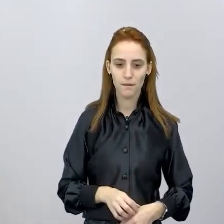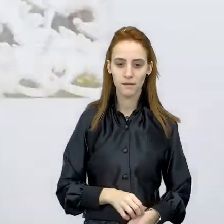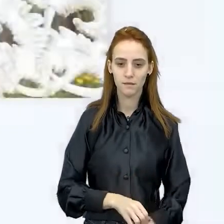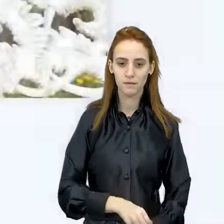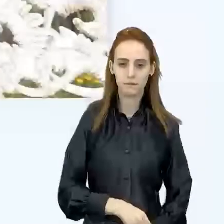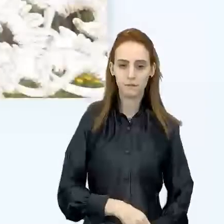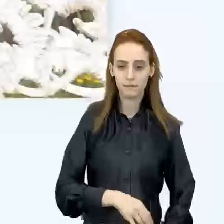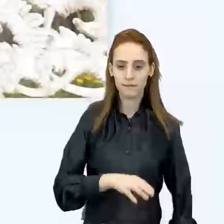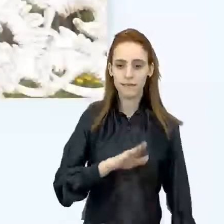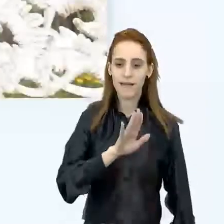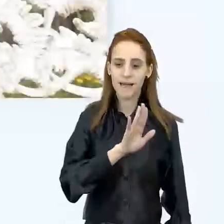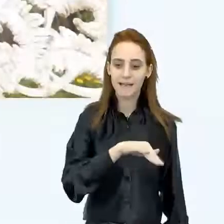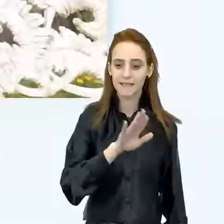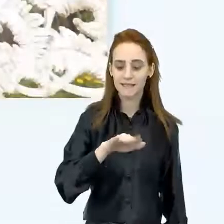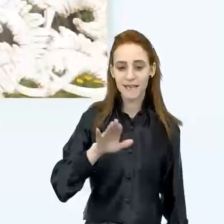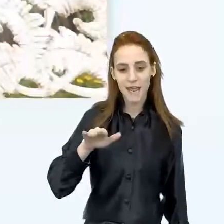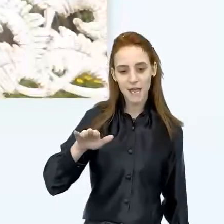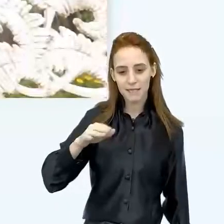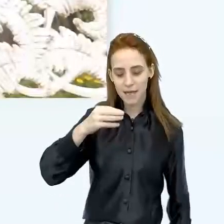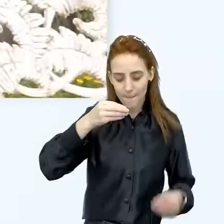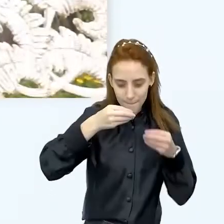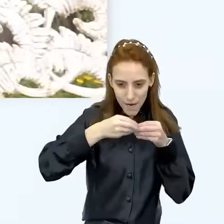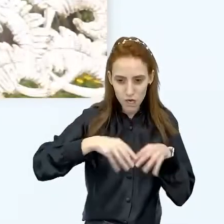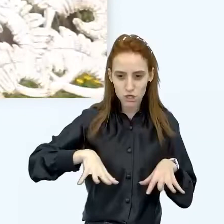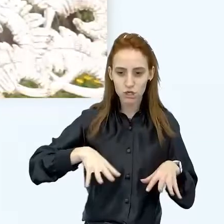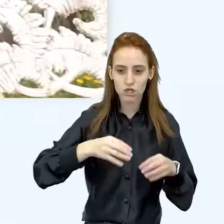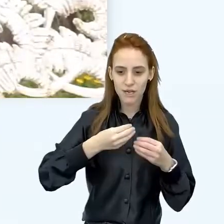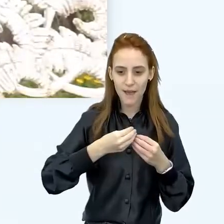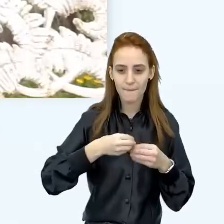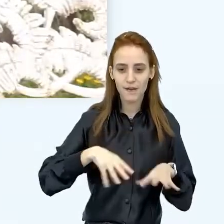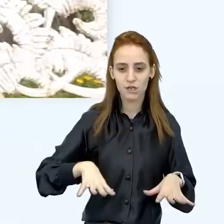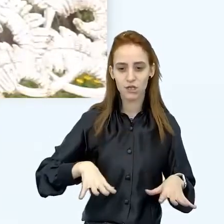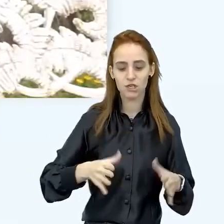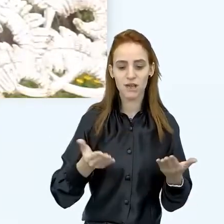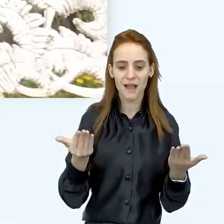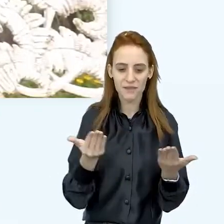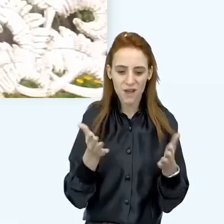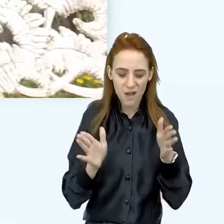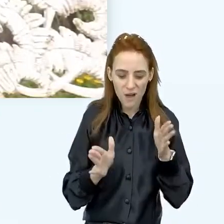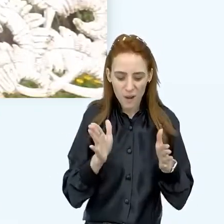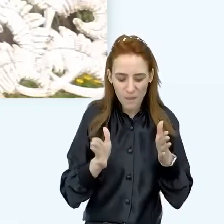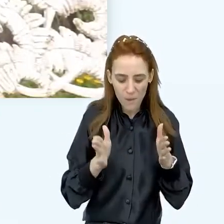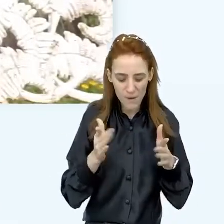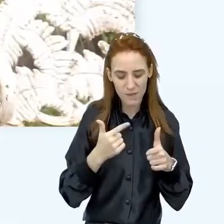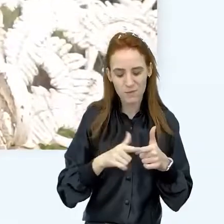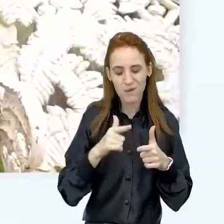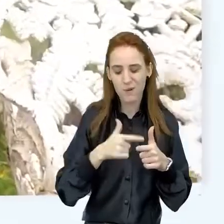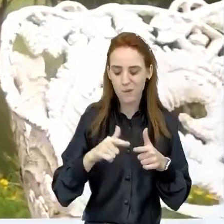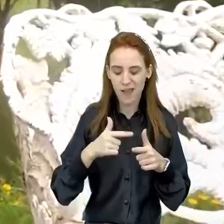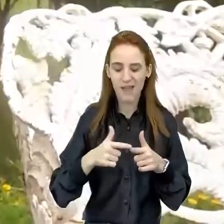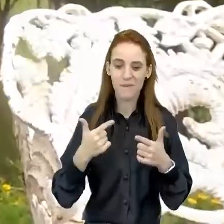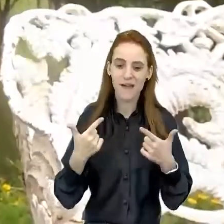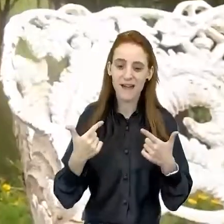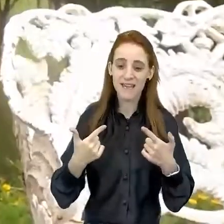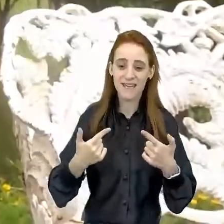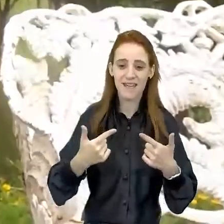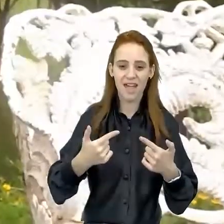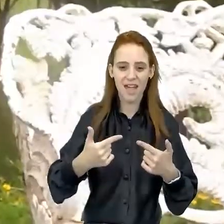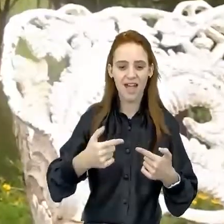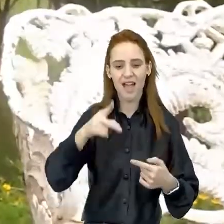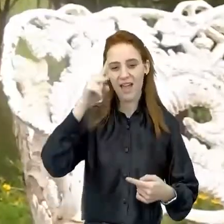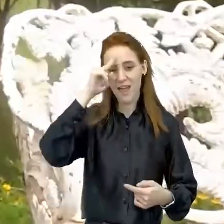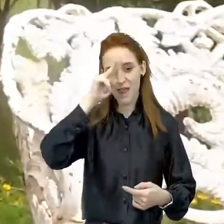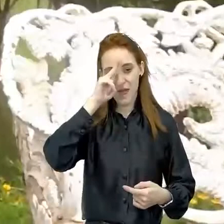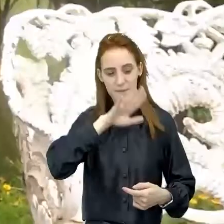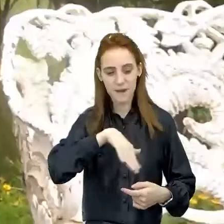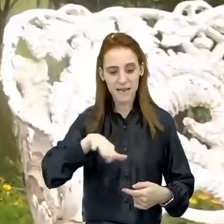As crianças são as maiores prejudicadas nessa crise que a gente está vivendo. E não é mais uma crise, é uma guerra. A gente tem que lembrar que as crianças não